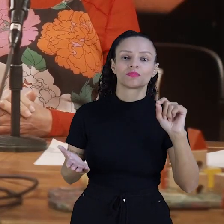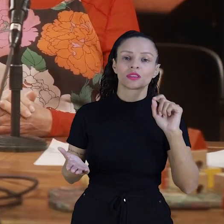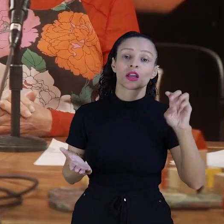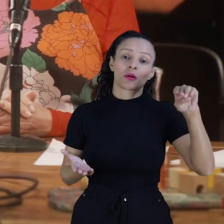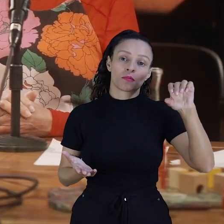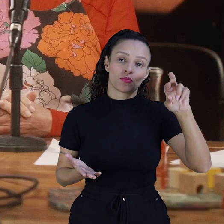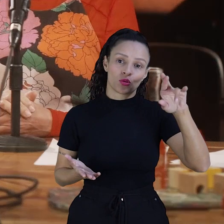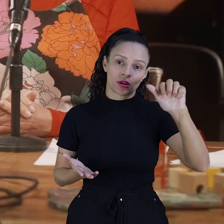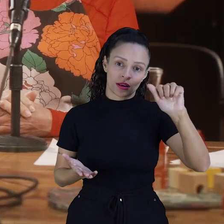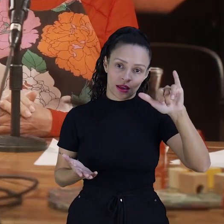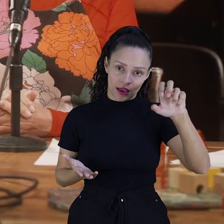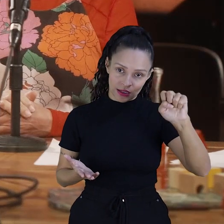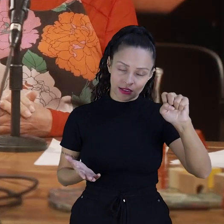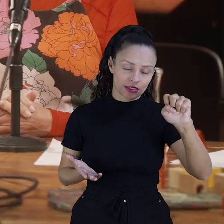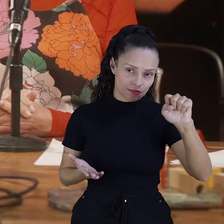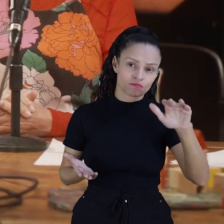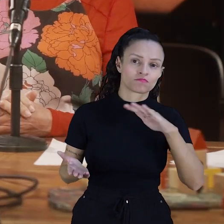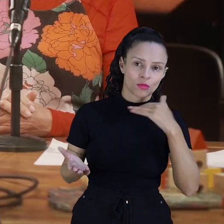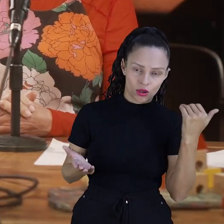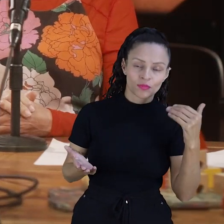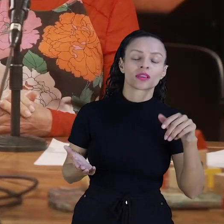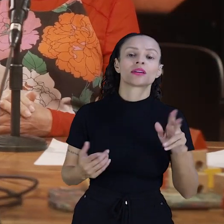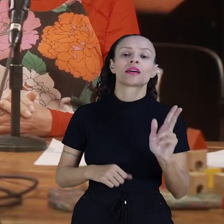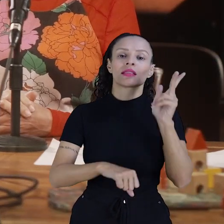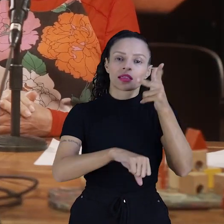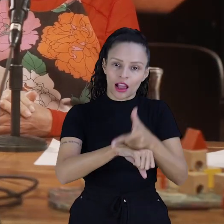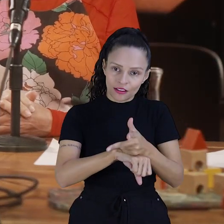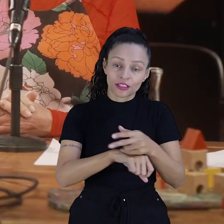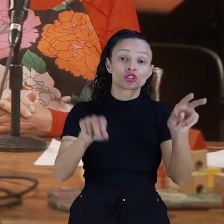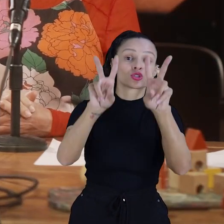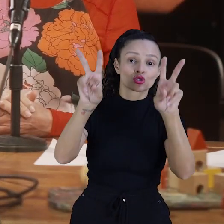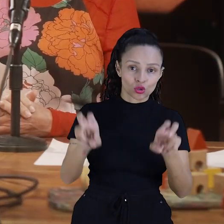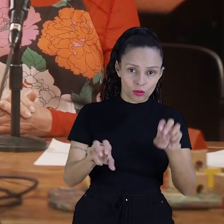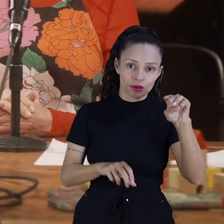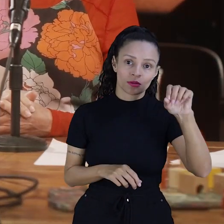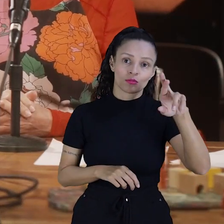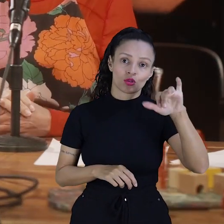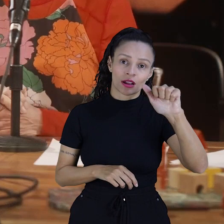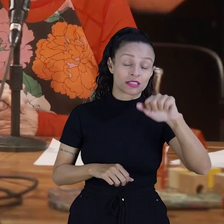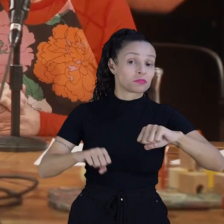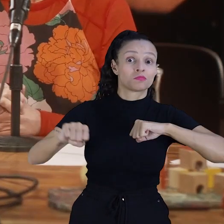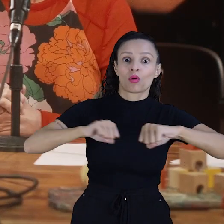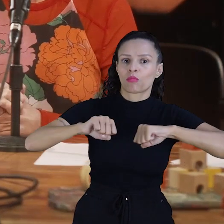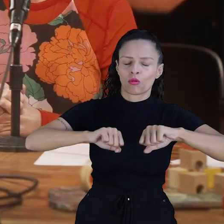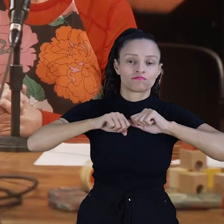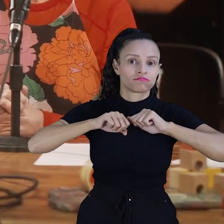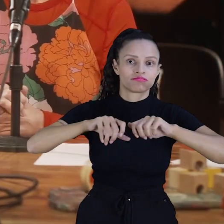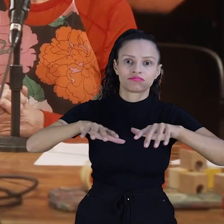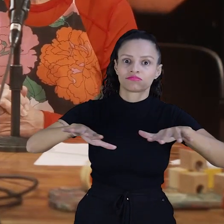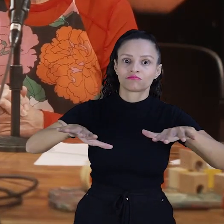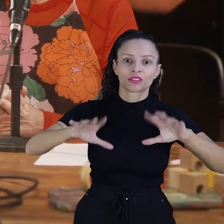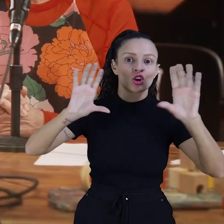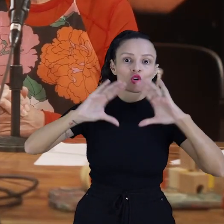que Moraes Moreira nos deixou. Fizemos uma live sobre o Moraes. Gente, bombou.